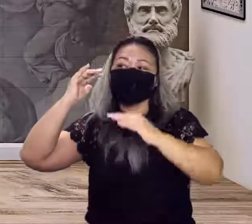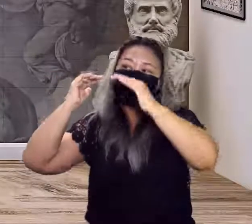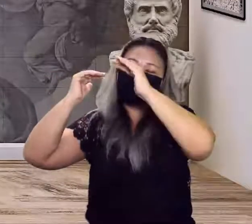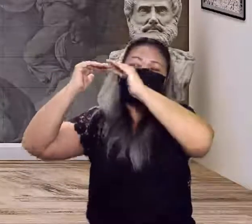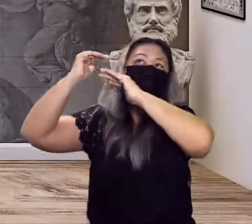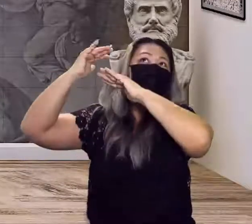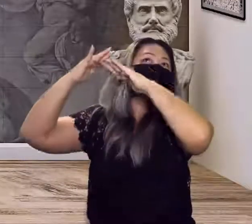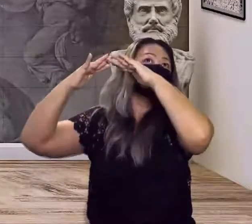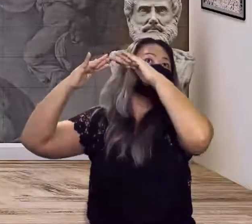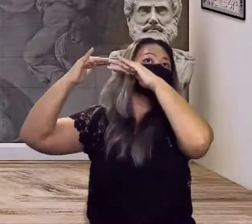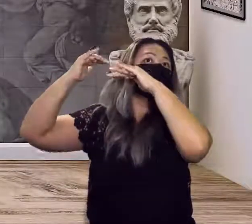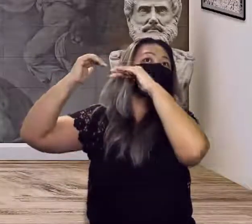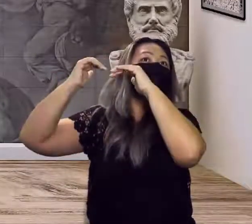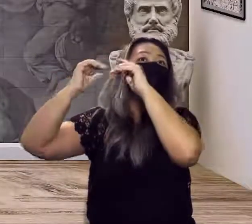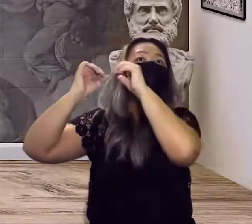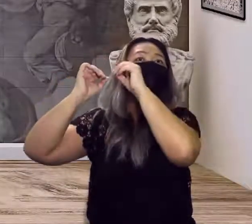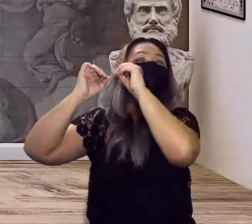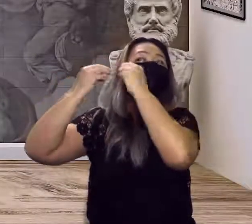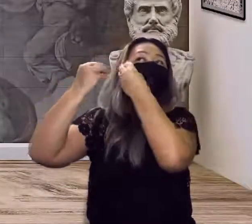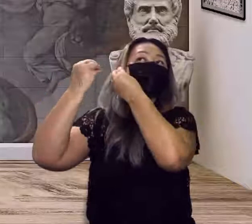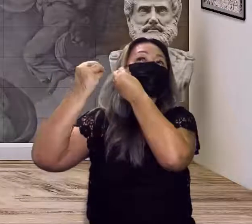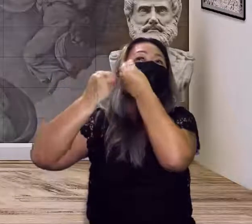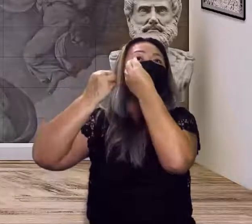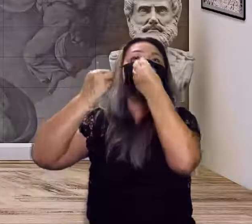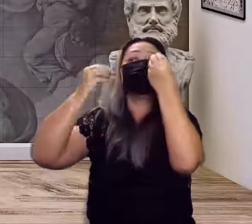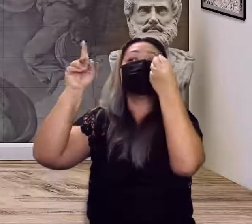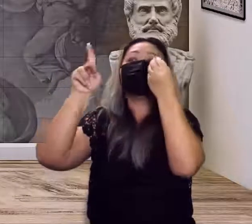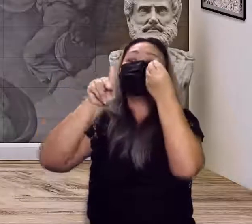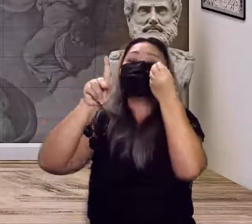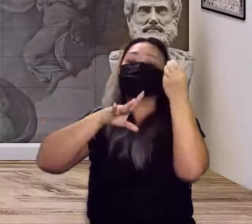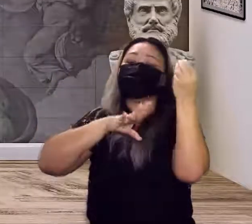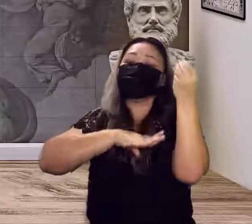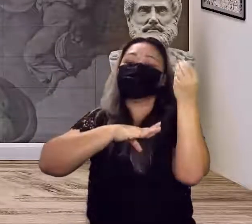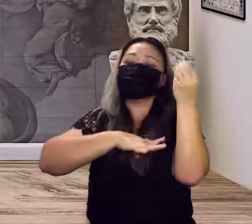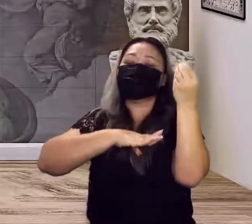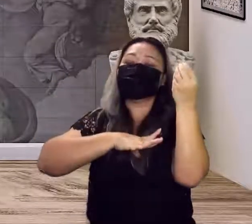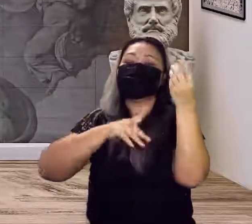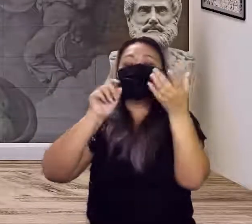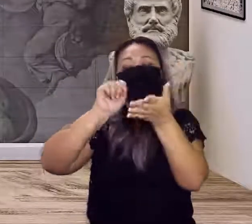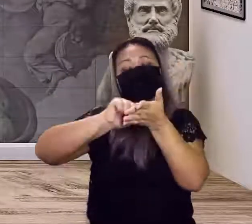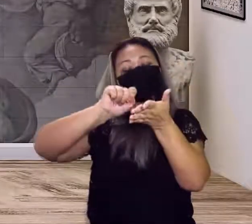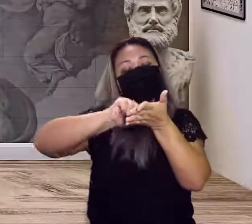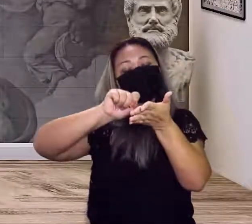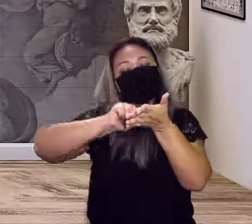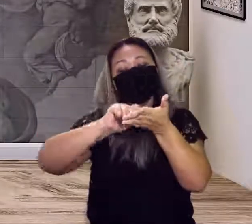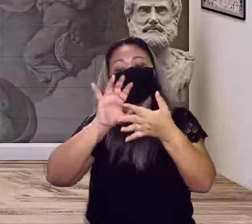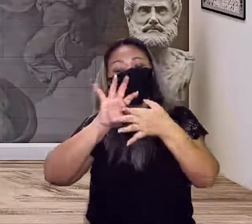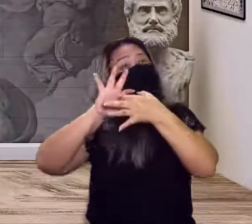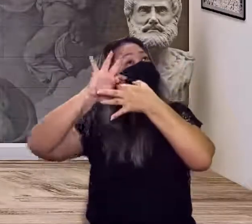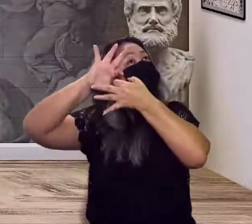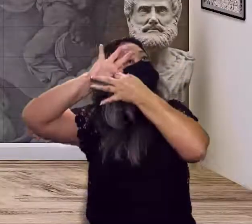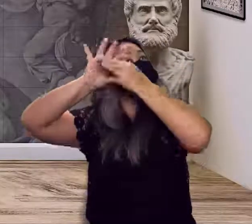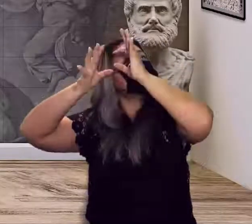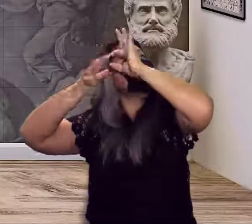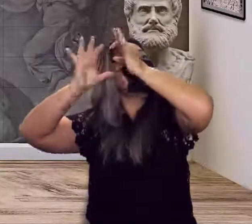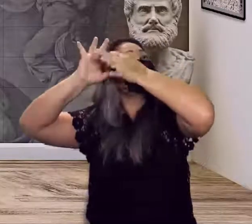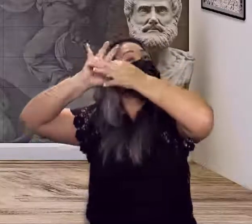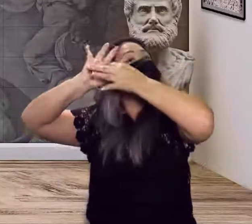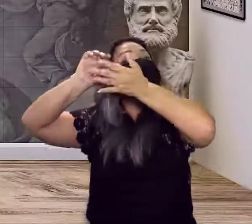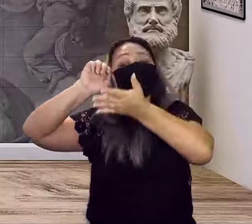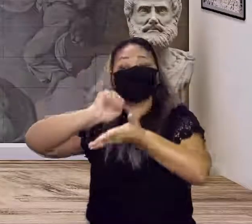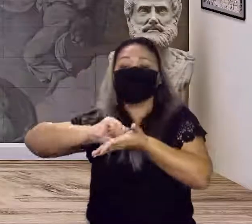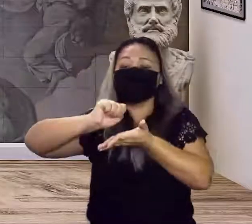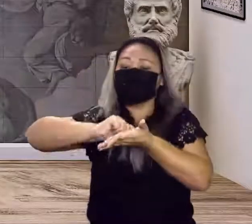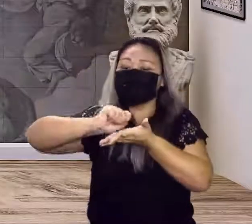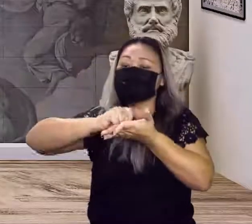né? É como se fosse um professor de português, né? Um professor de português fazendo uma redação. Tem que ter coerência, inclusive na escrita e